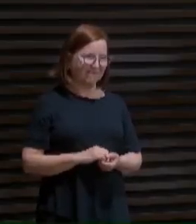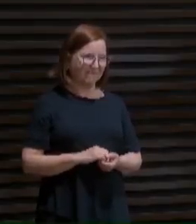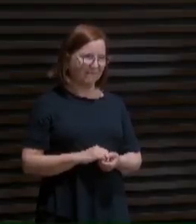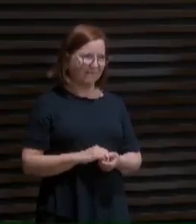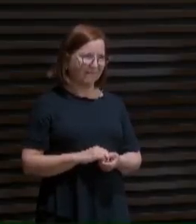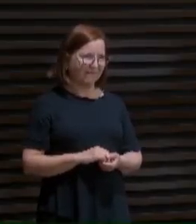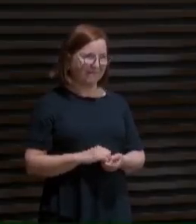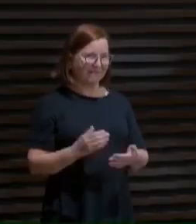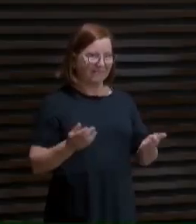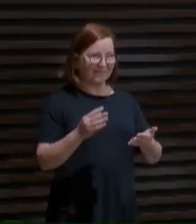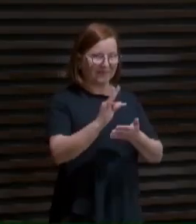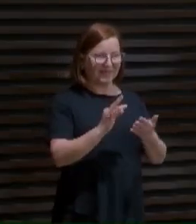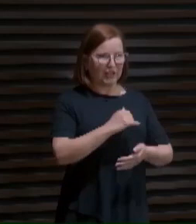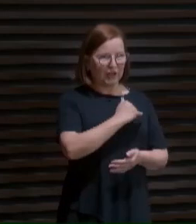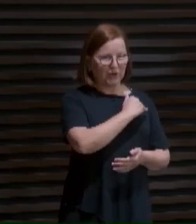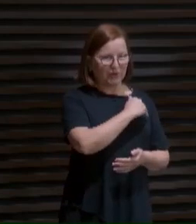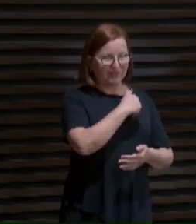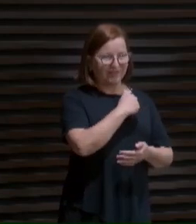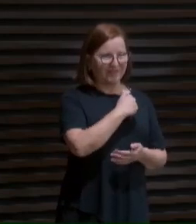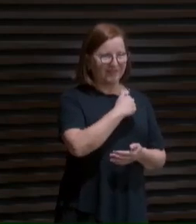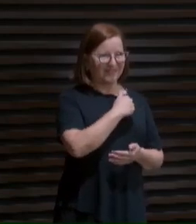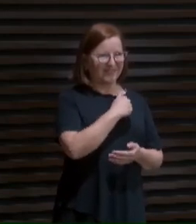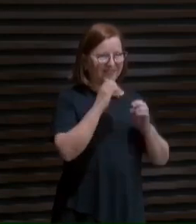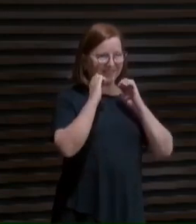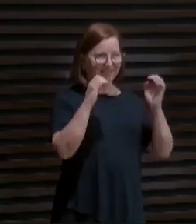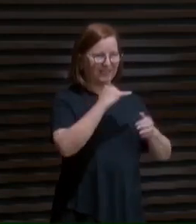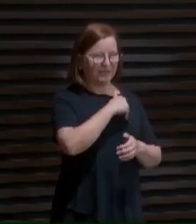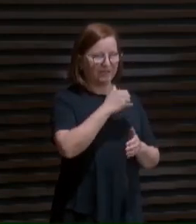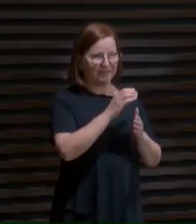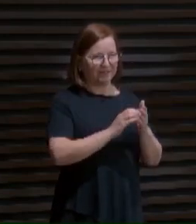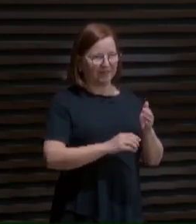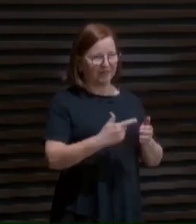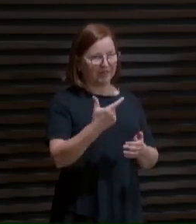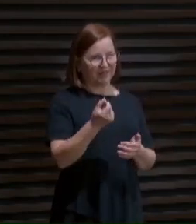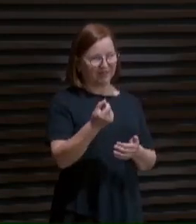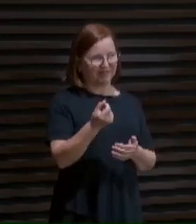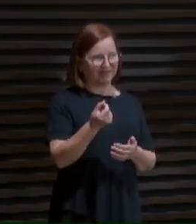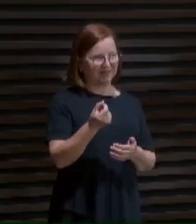Vamos para o texto de João, Evangelho de João, capítulo 20,